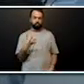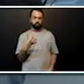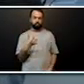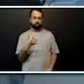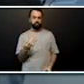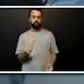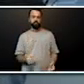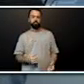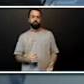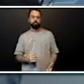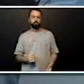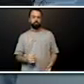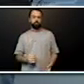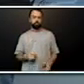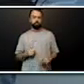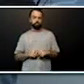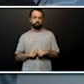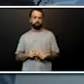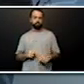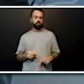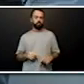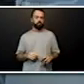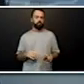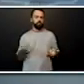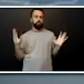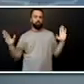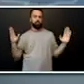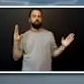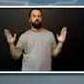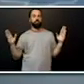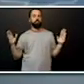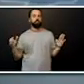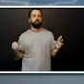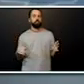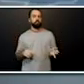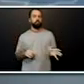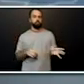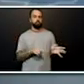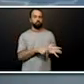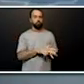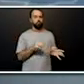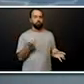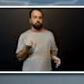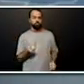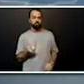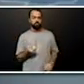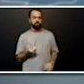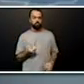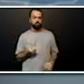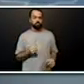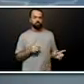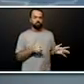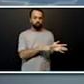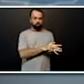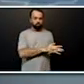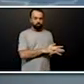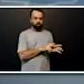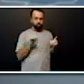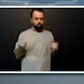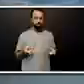mais 4. O oposto de menos 6,